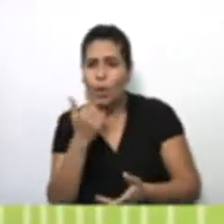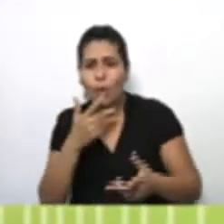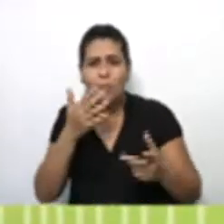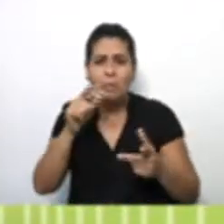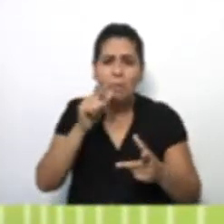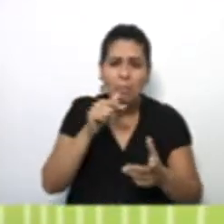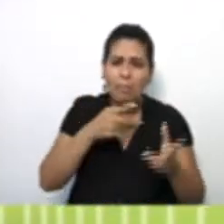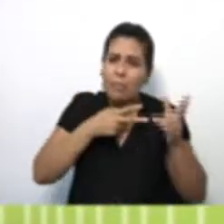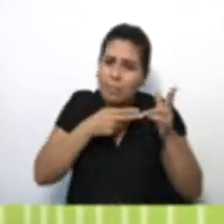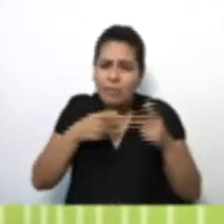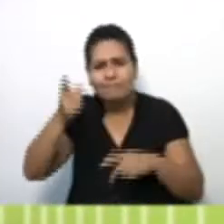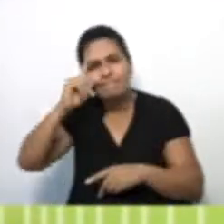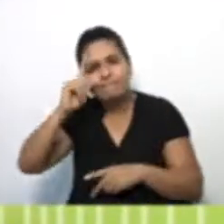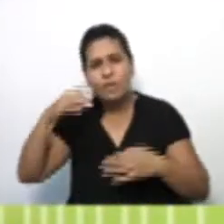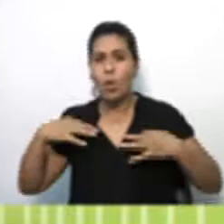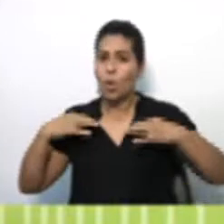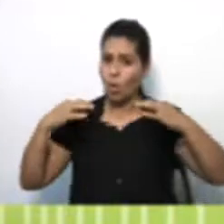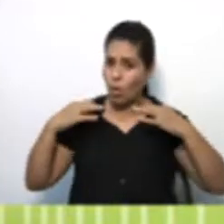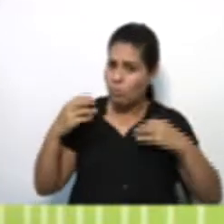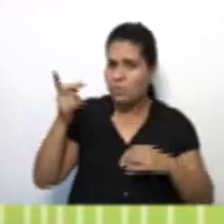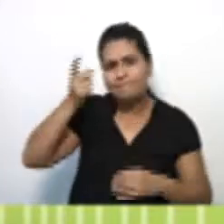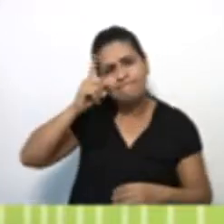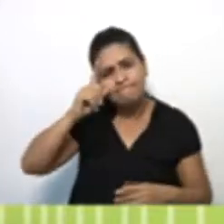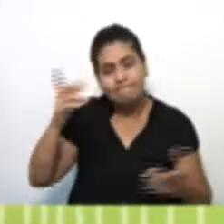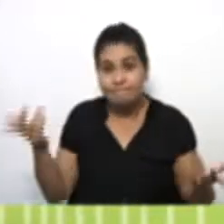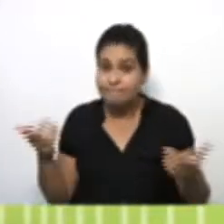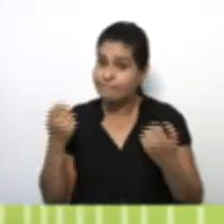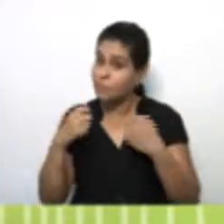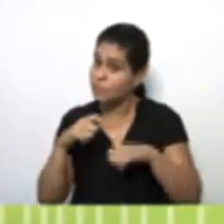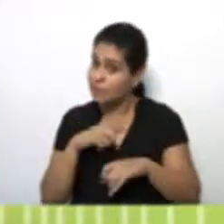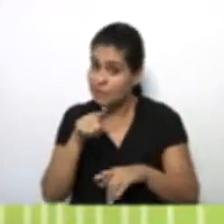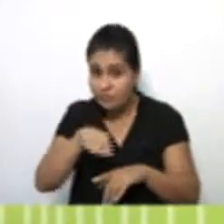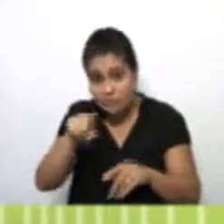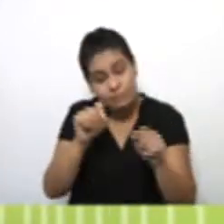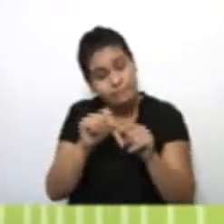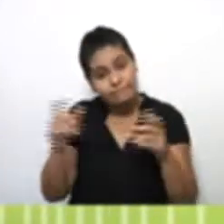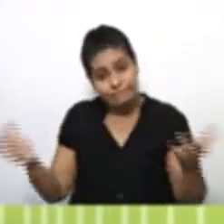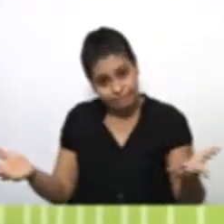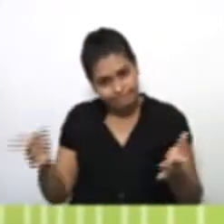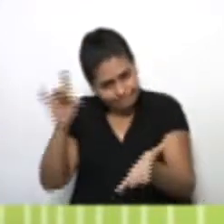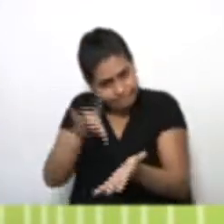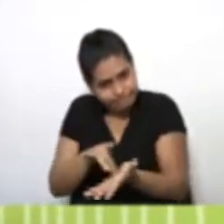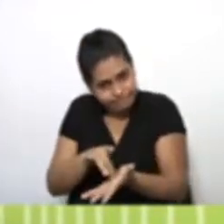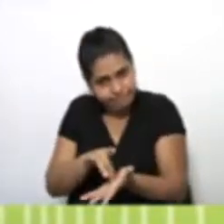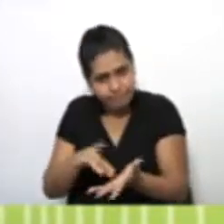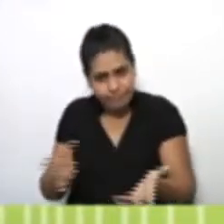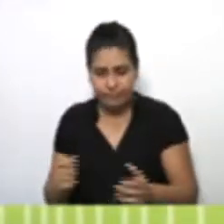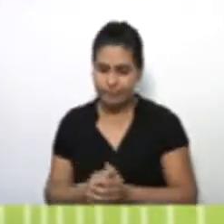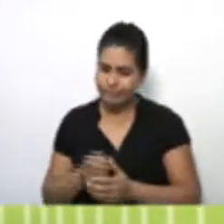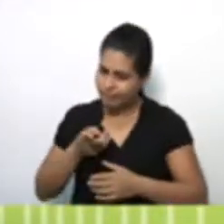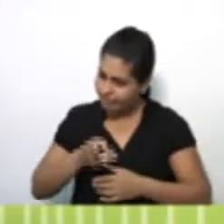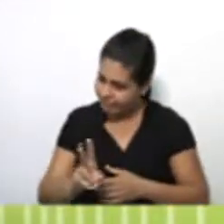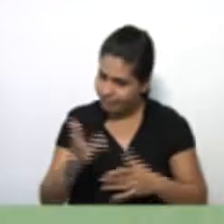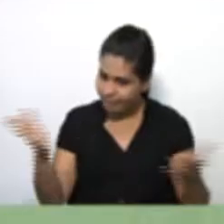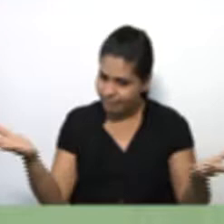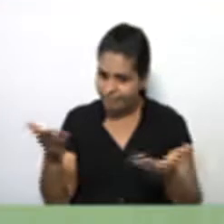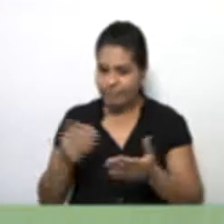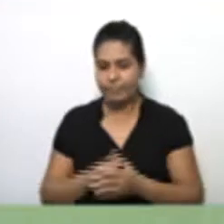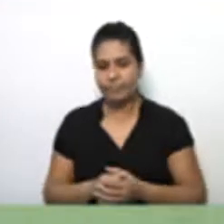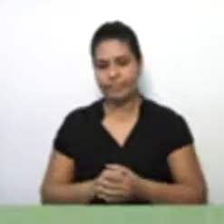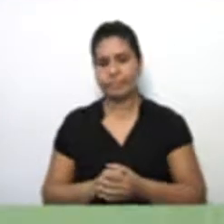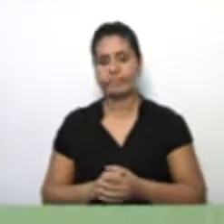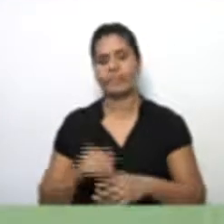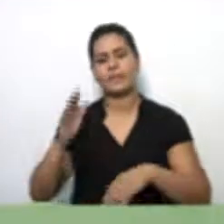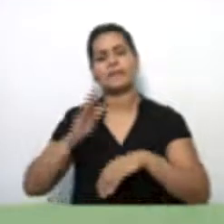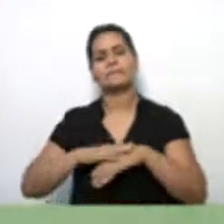dorme todos os dias, você se veste todos os dias, alguém produziu isso para você, é verdade? Vamos dar sequência mais aqui, mais